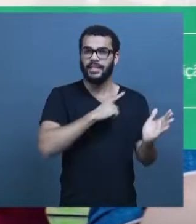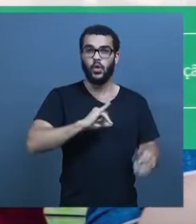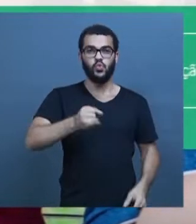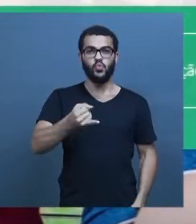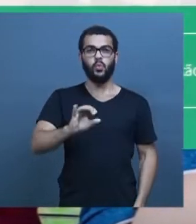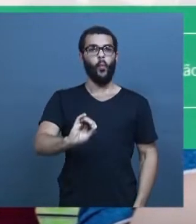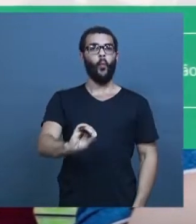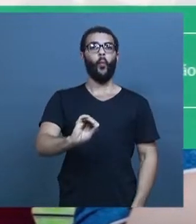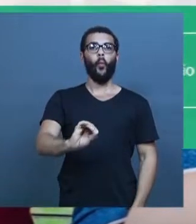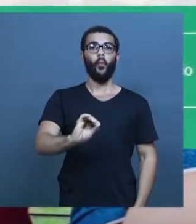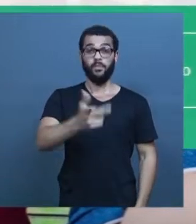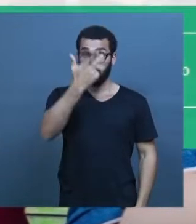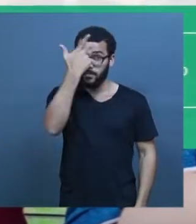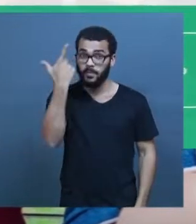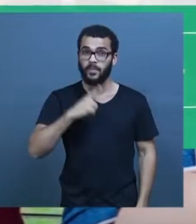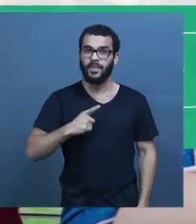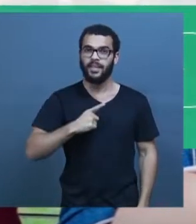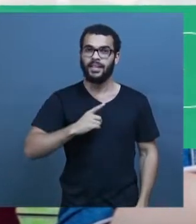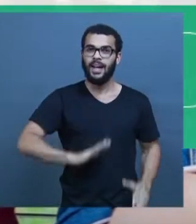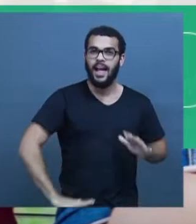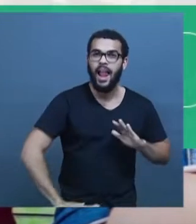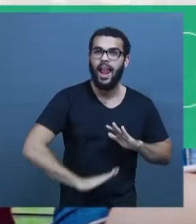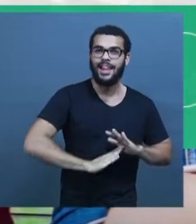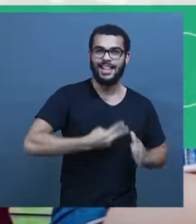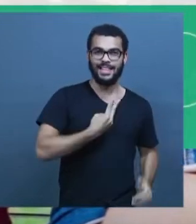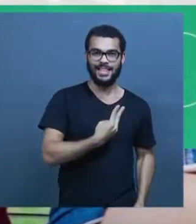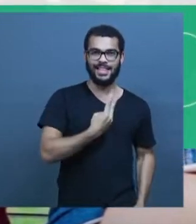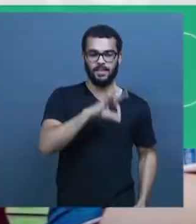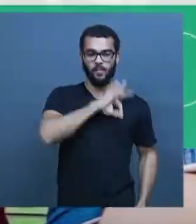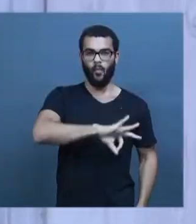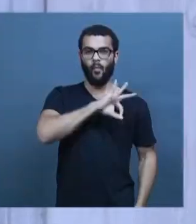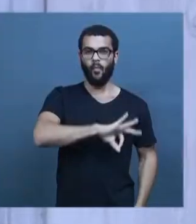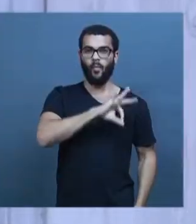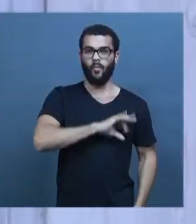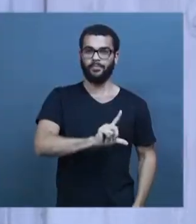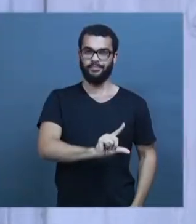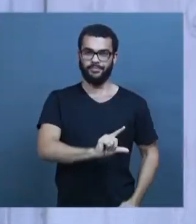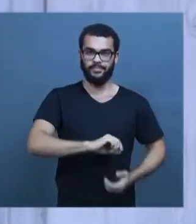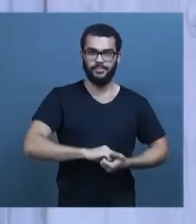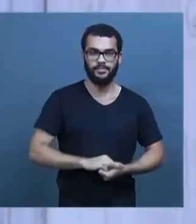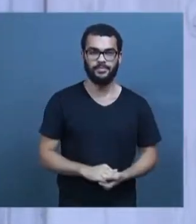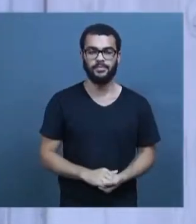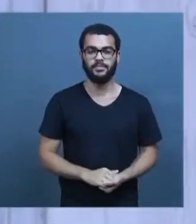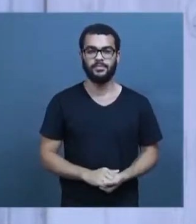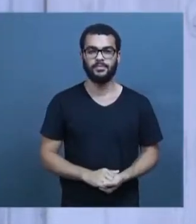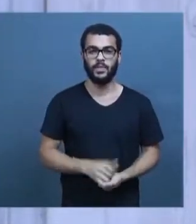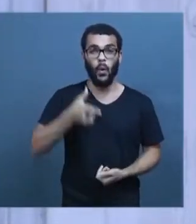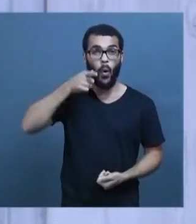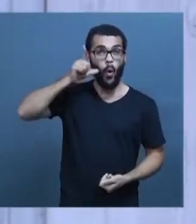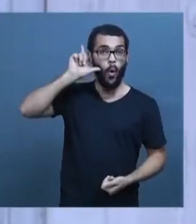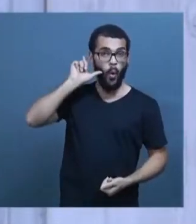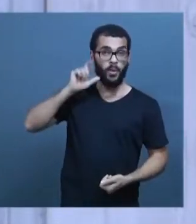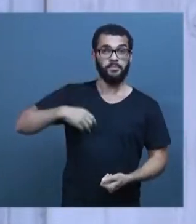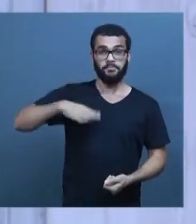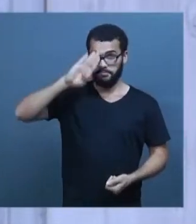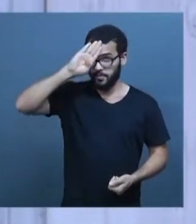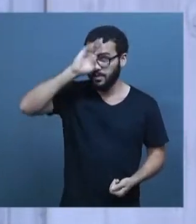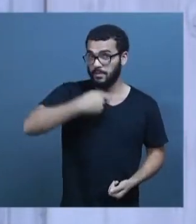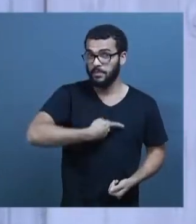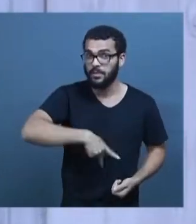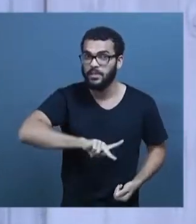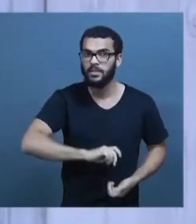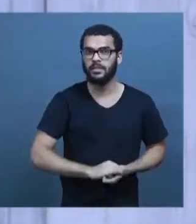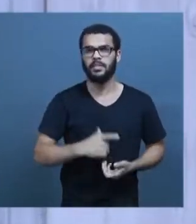zero para quem possui até 3 salários mínimos. E ontem, o presidente Jair Bolsonaro